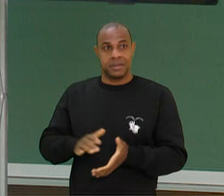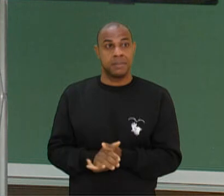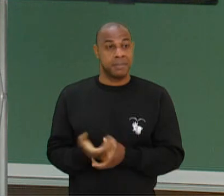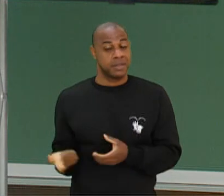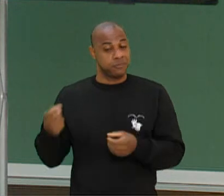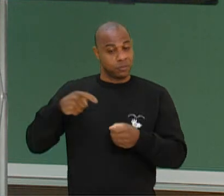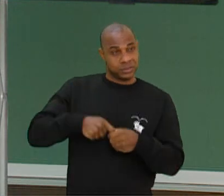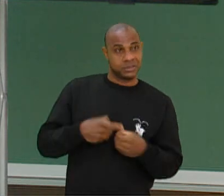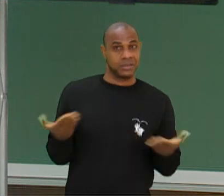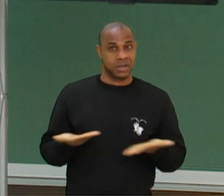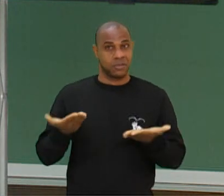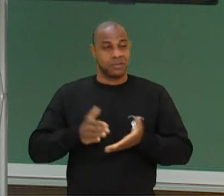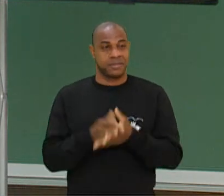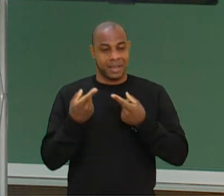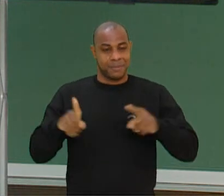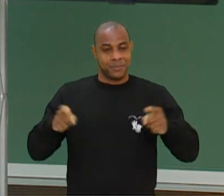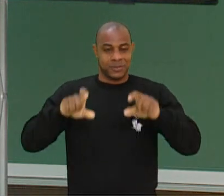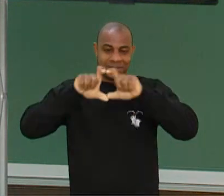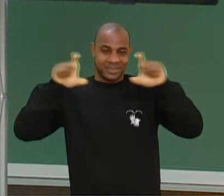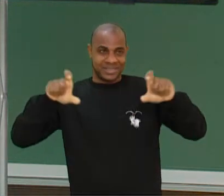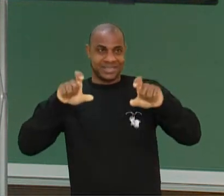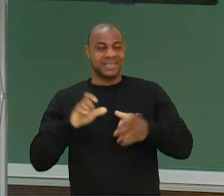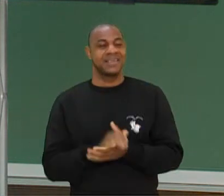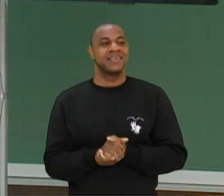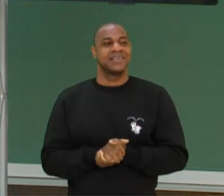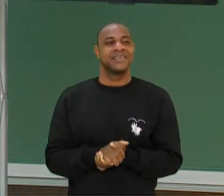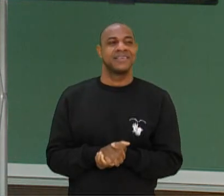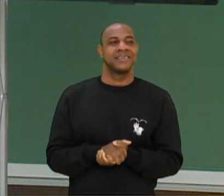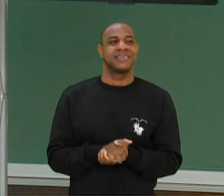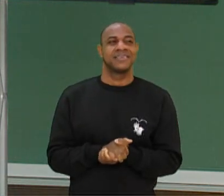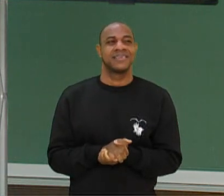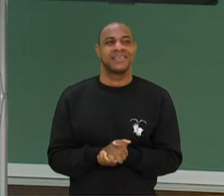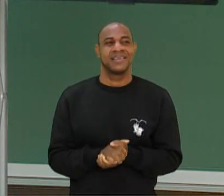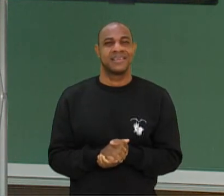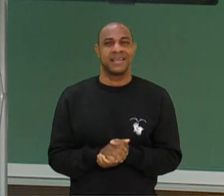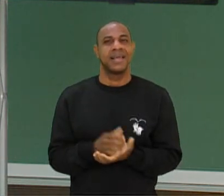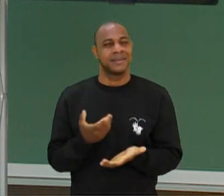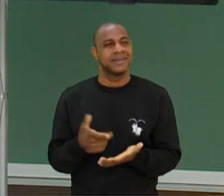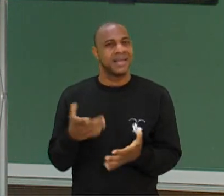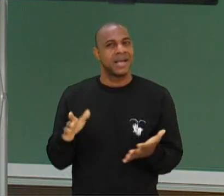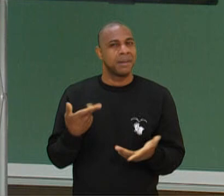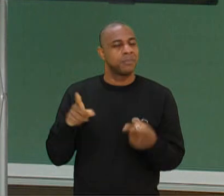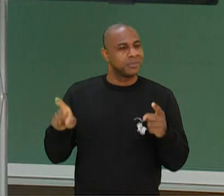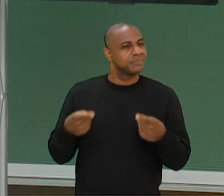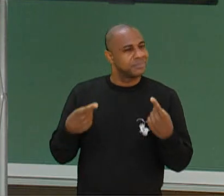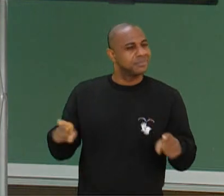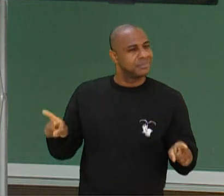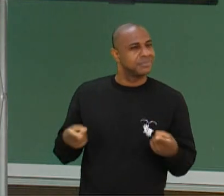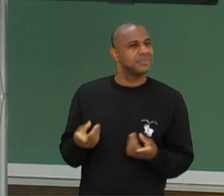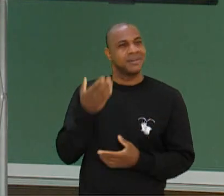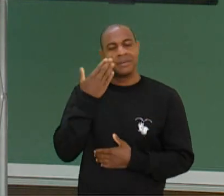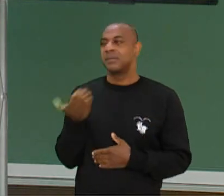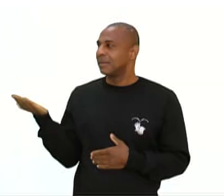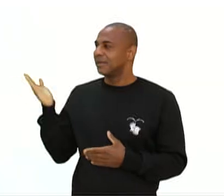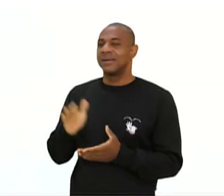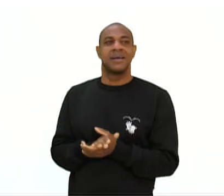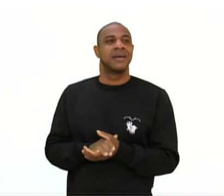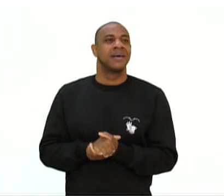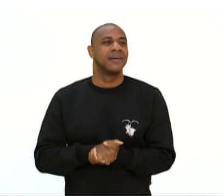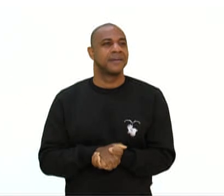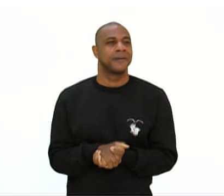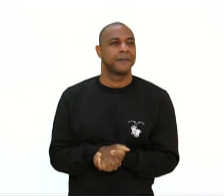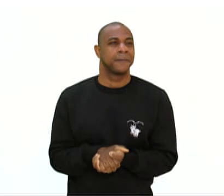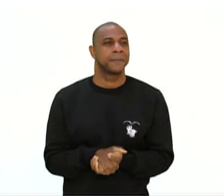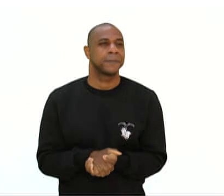ao trecho da música dela, que é bem animada, né? Too much, too much. Vamos ver. 'Cause if I love you, then